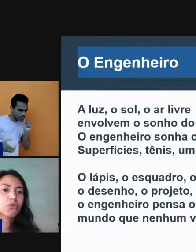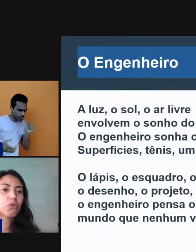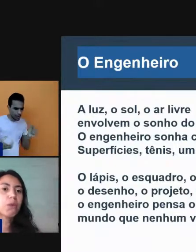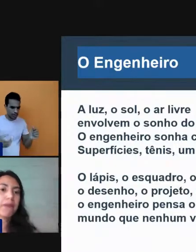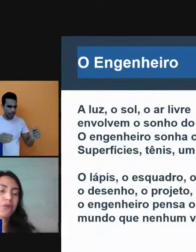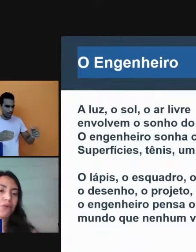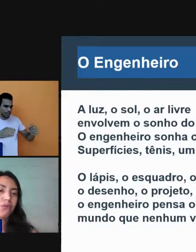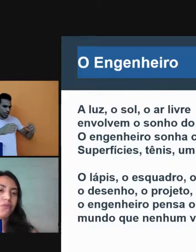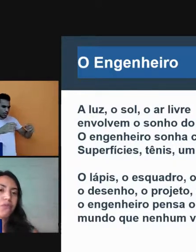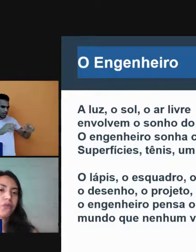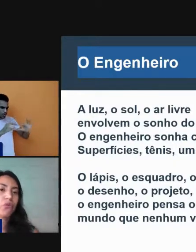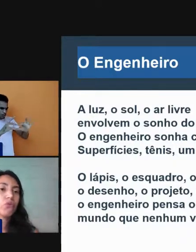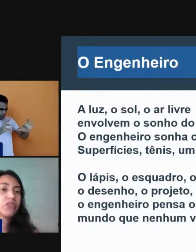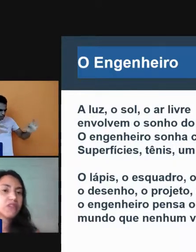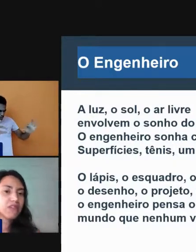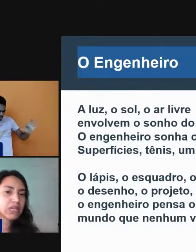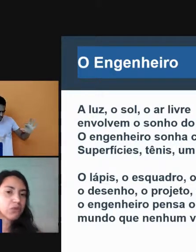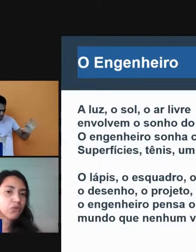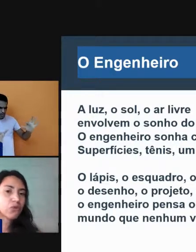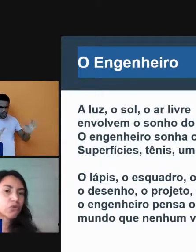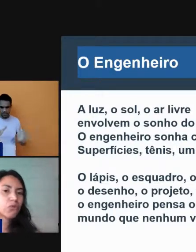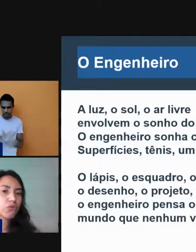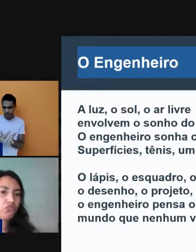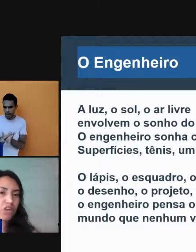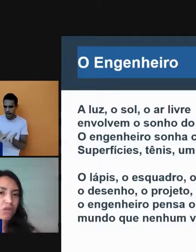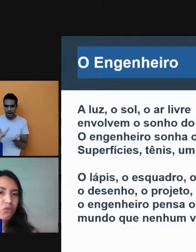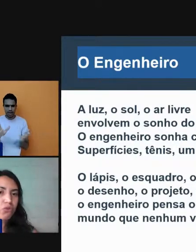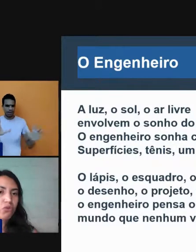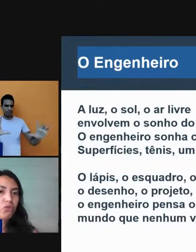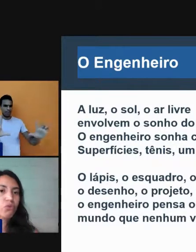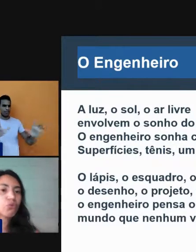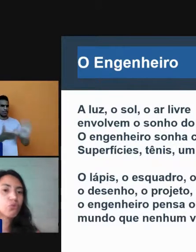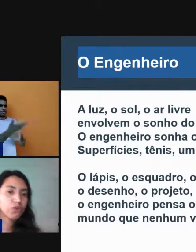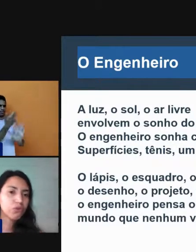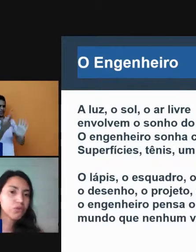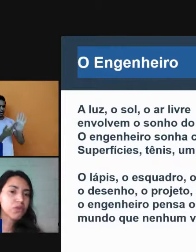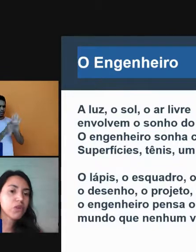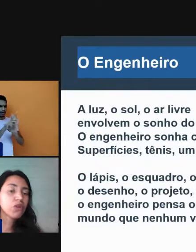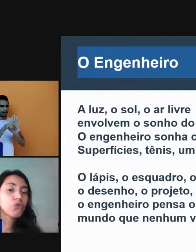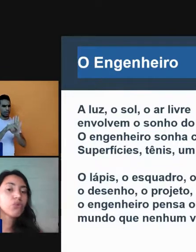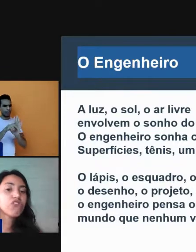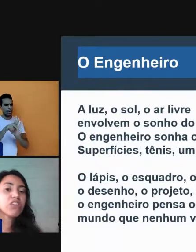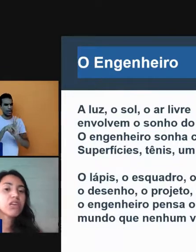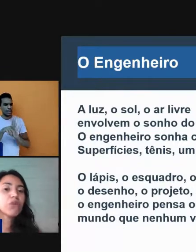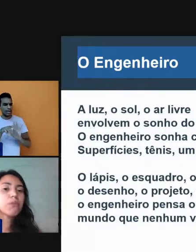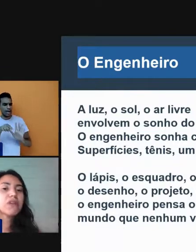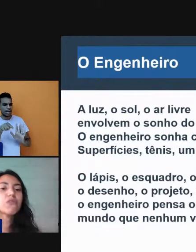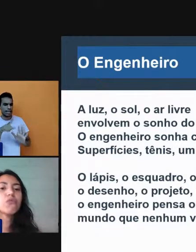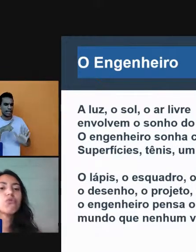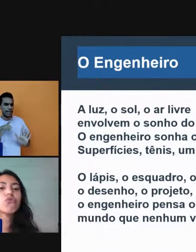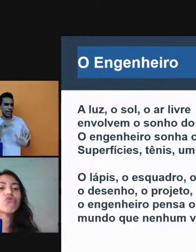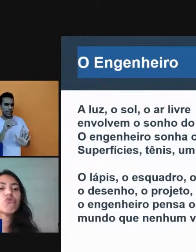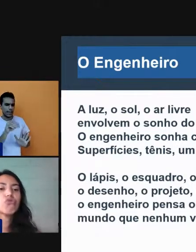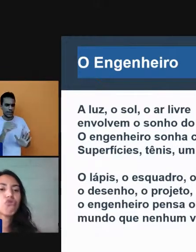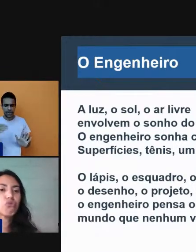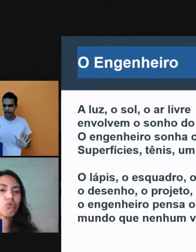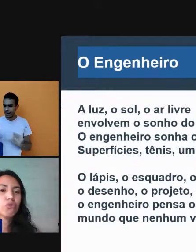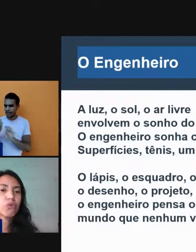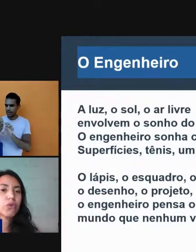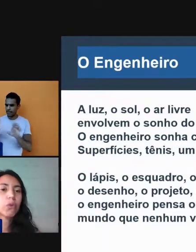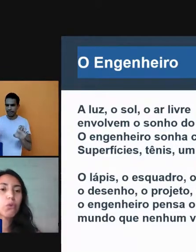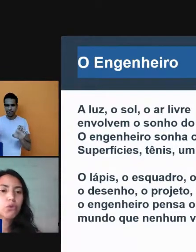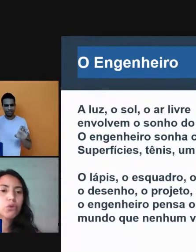esquadro, o papel. O desenho, o projeto, o número. O engenheiro pensa um mundo